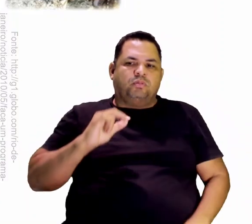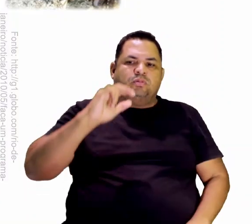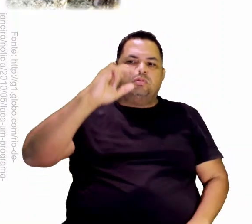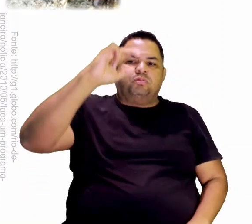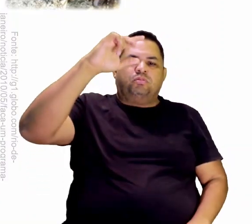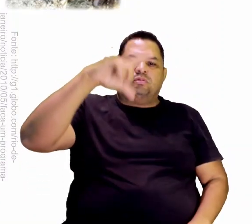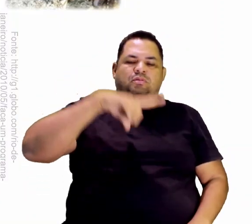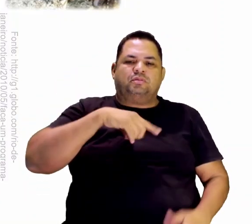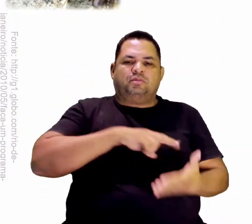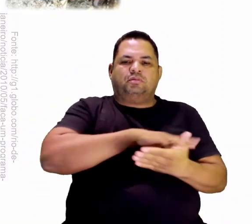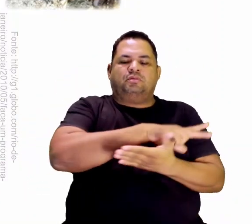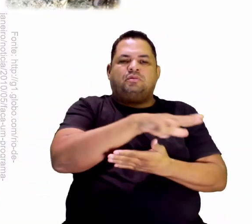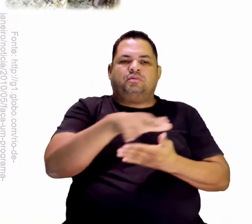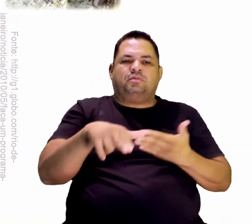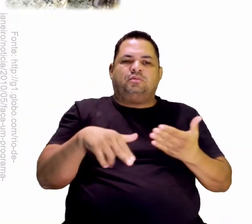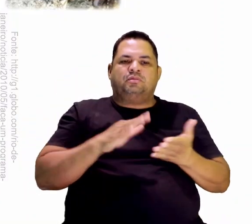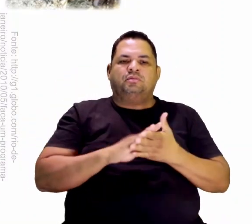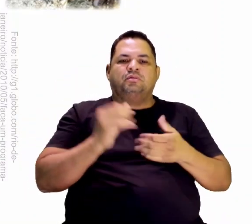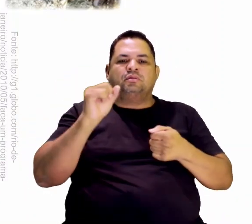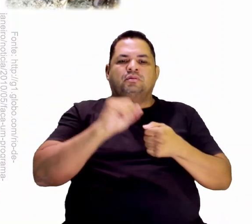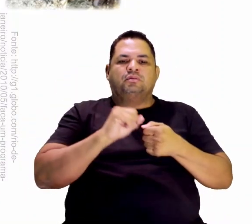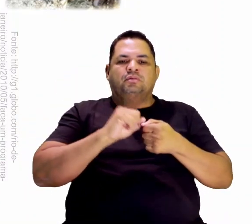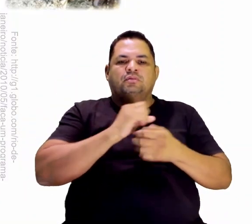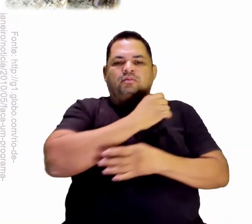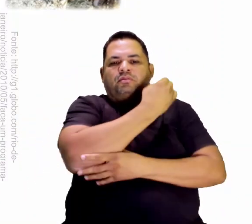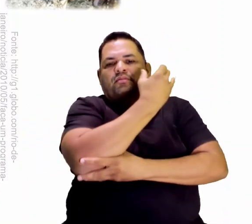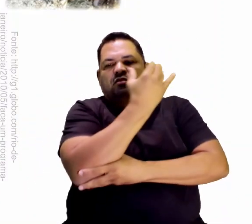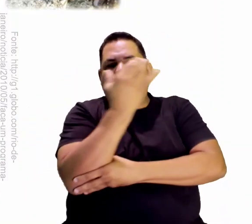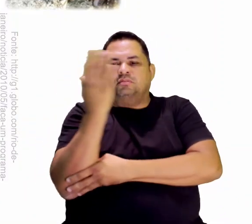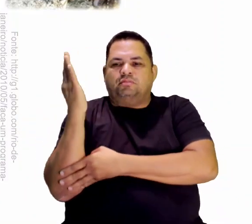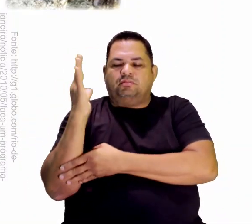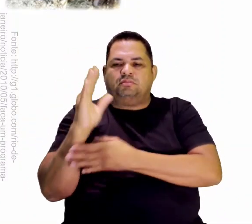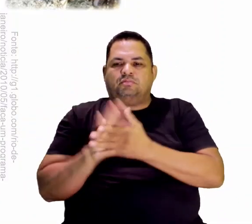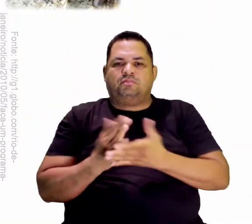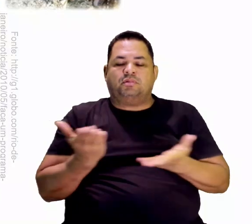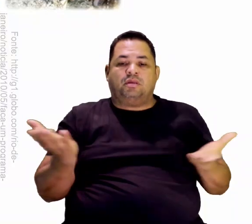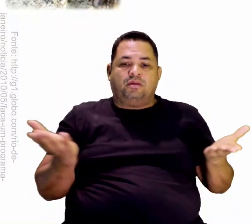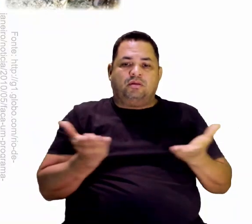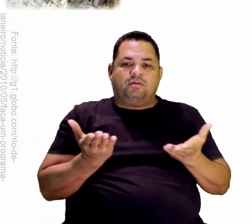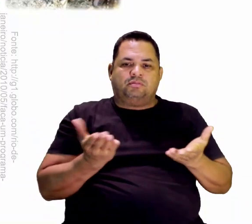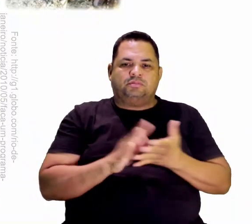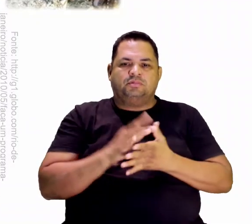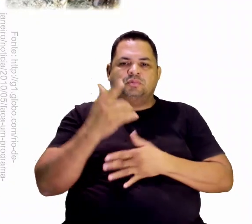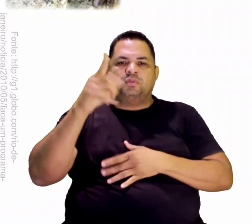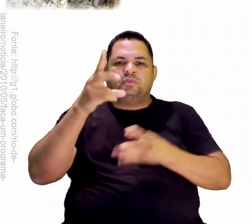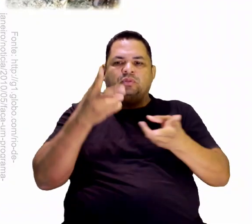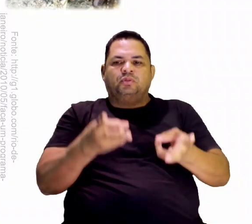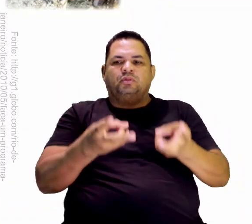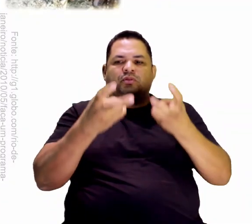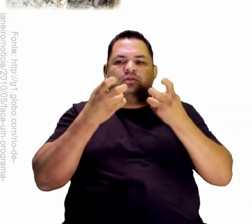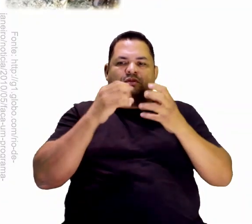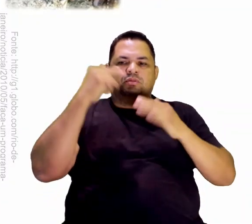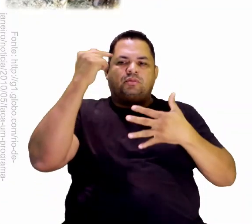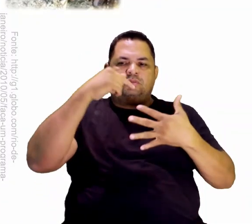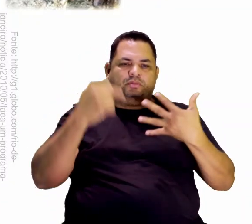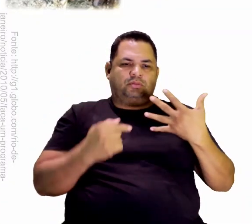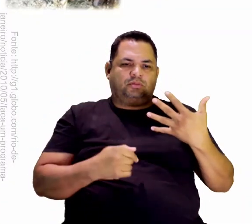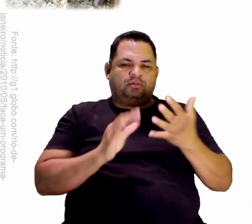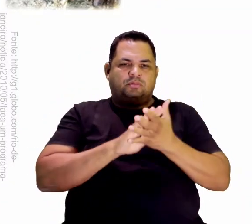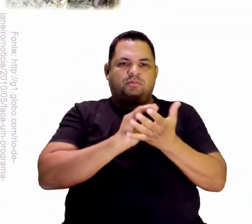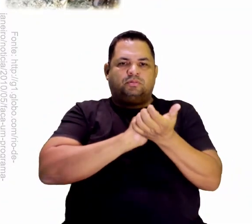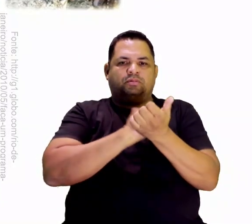já viu nas aulas passadas, nós temos outro grupo de esportes. Quais são, prof? Nós temos aqui os esportes